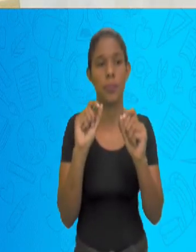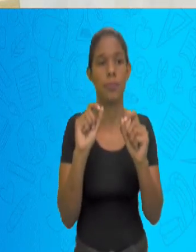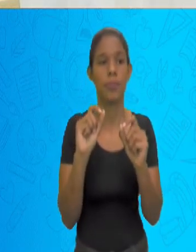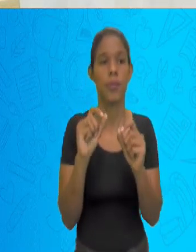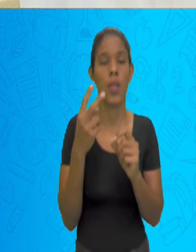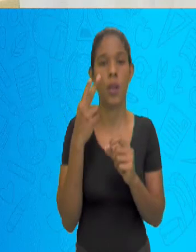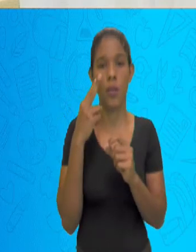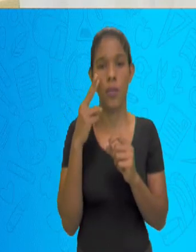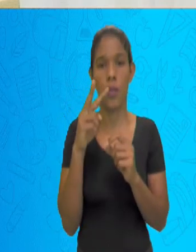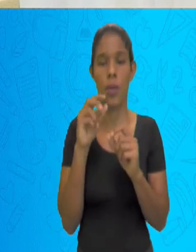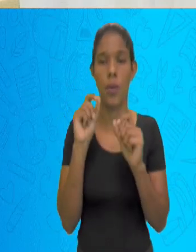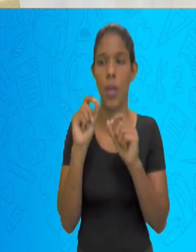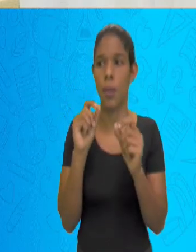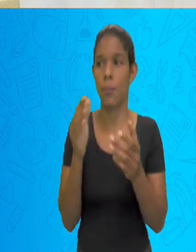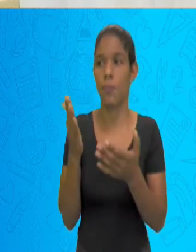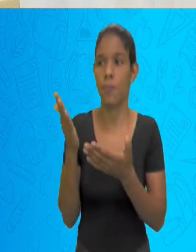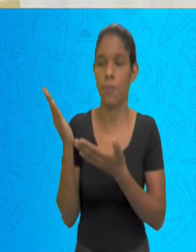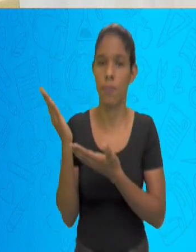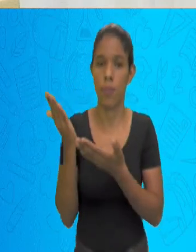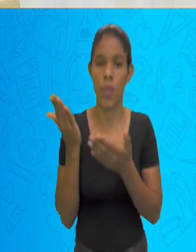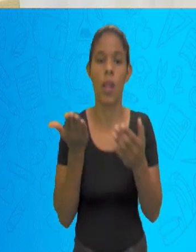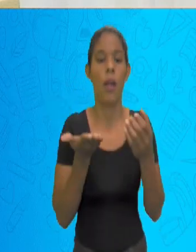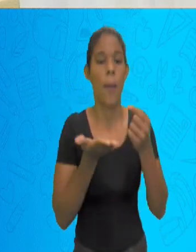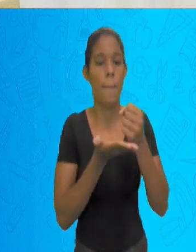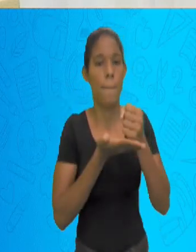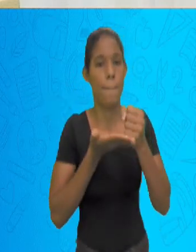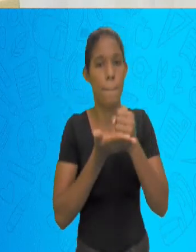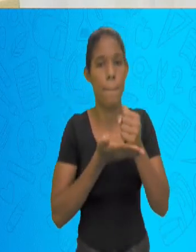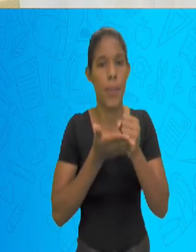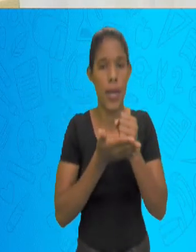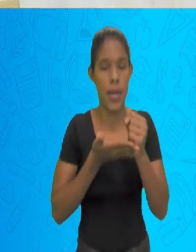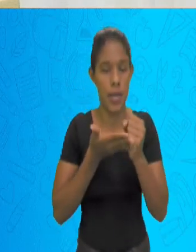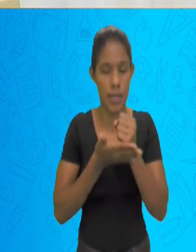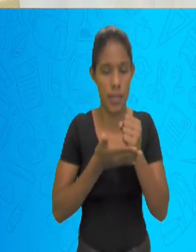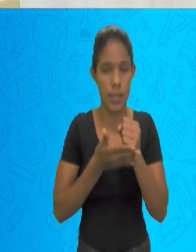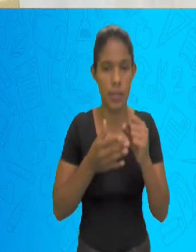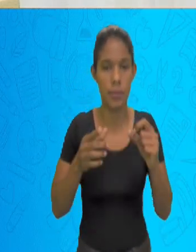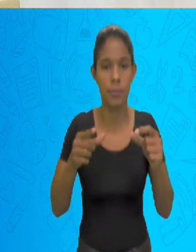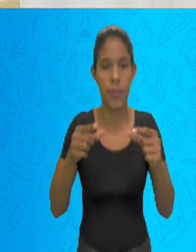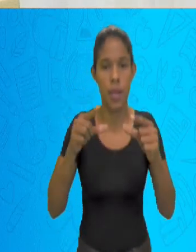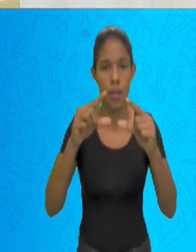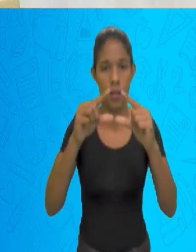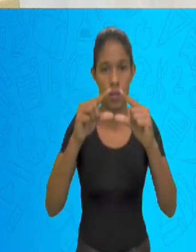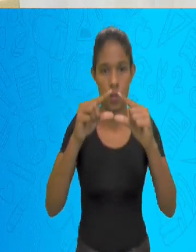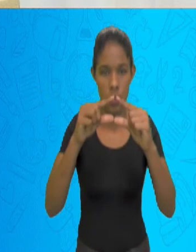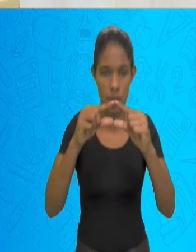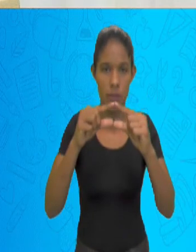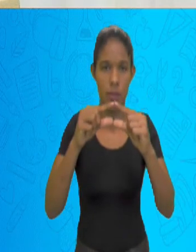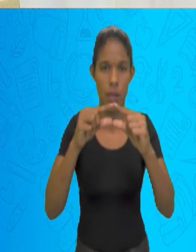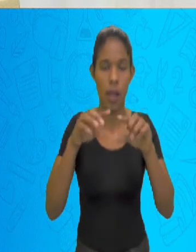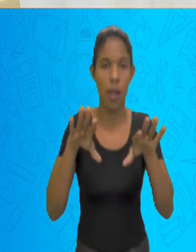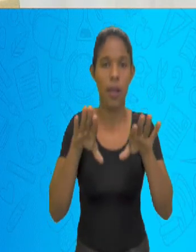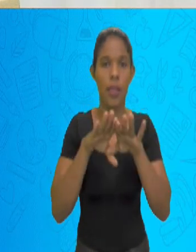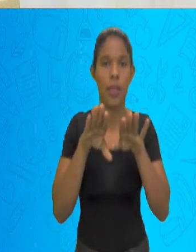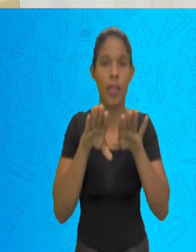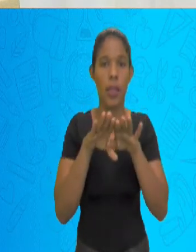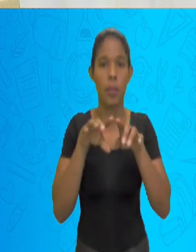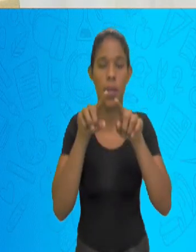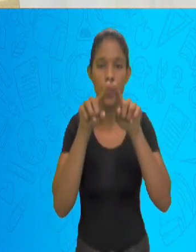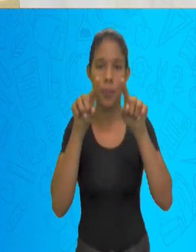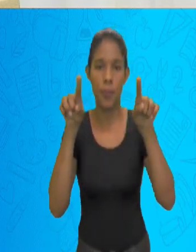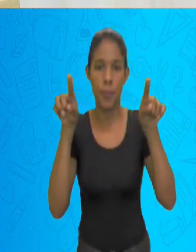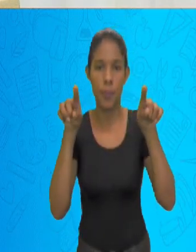vamos ver um prisma de base triangular e hexagonal. Eu vou estar abrindo aqui esse